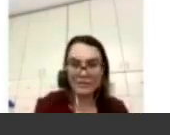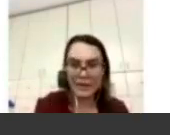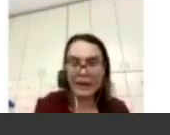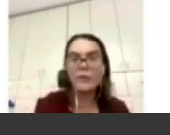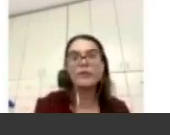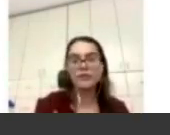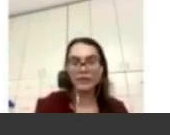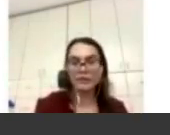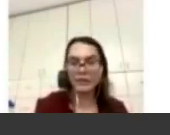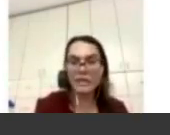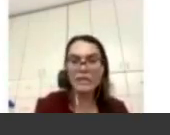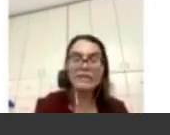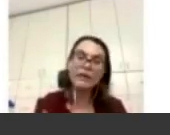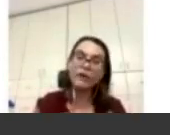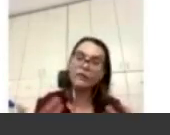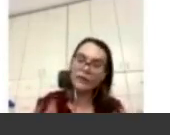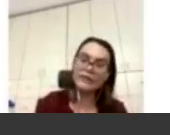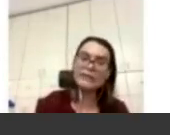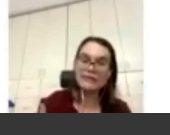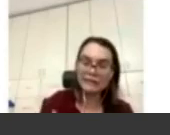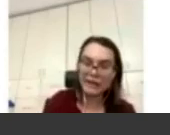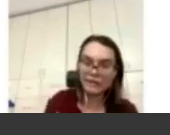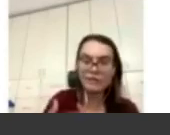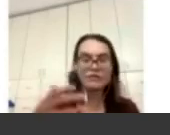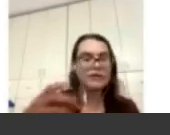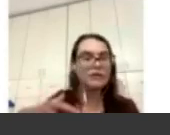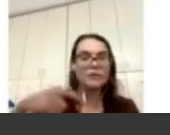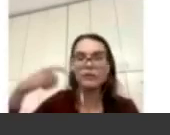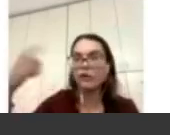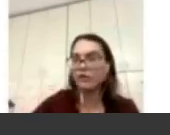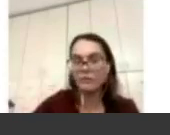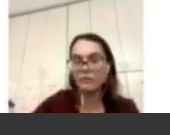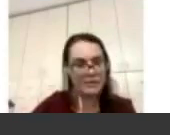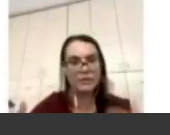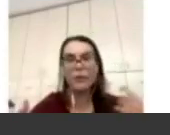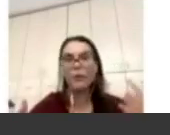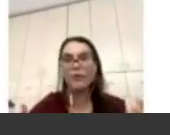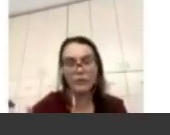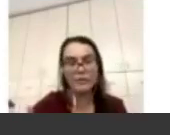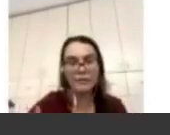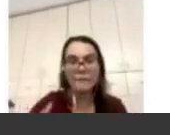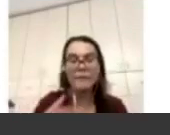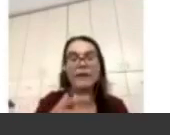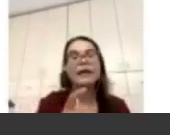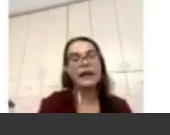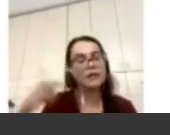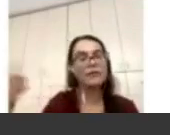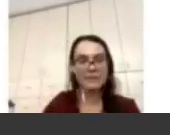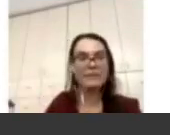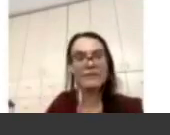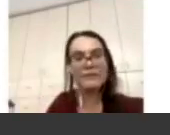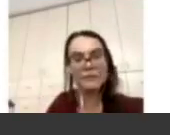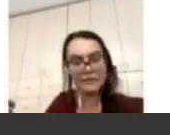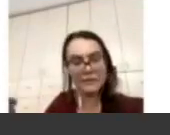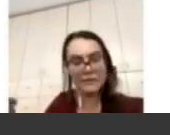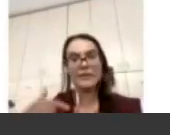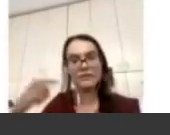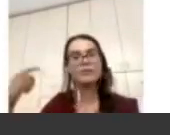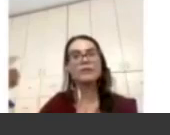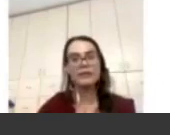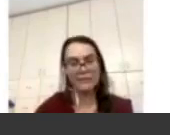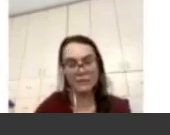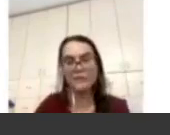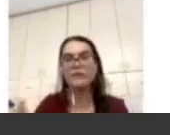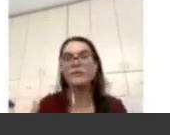vou utilizar o que eu já tenho na rede e se eu ver a necessidade de ter uma nova medicação ou um novo exame, é aí que eu faço a intervenção no sistema, eu